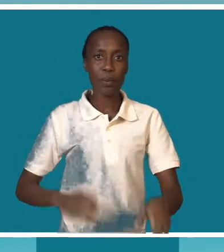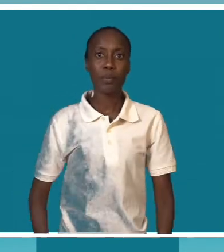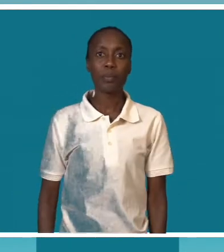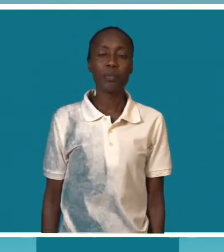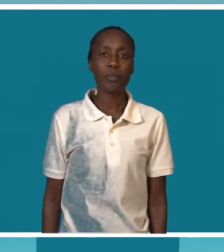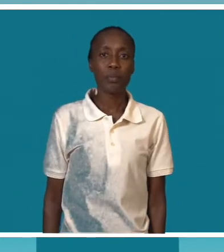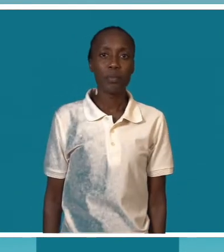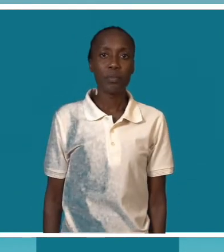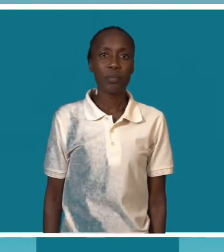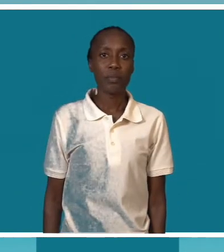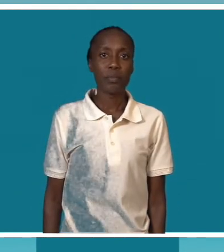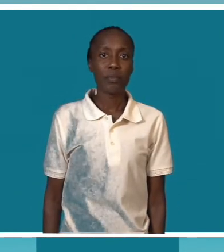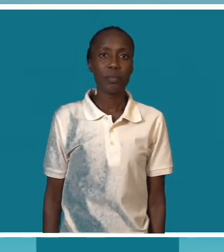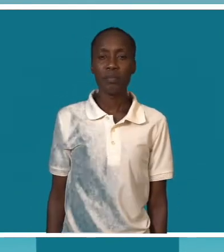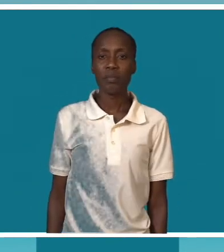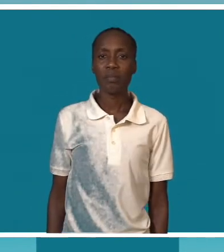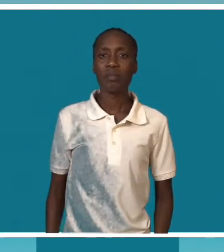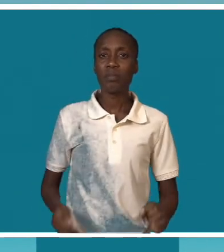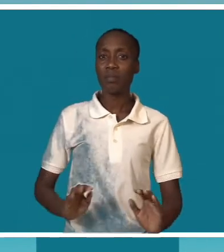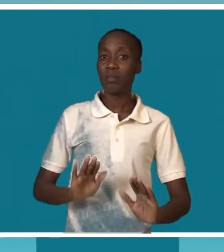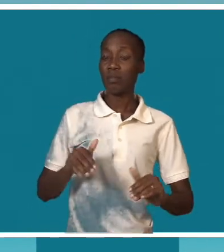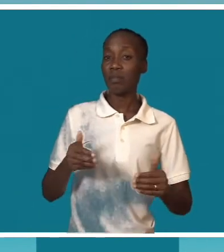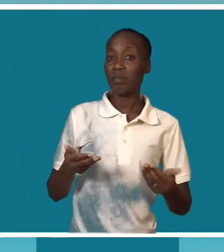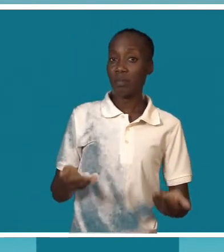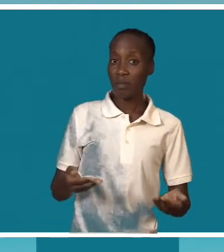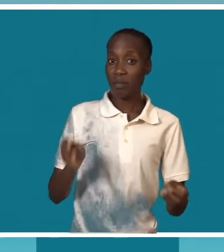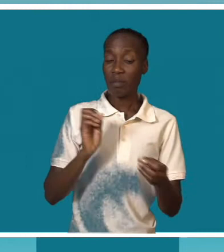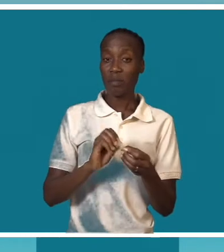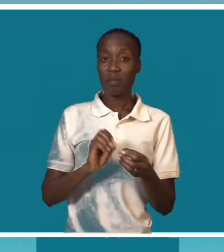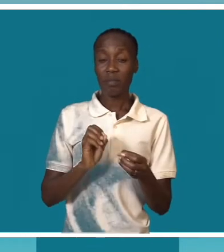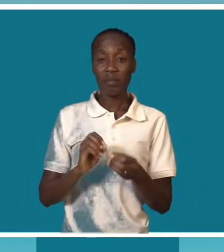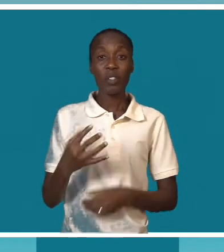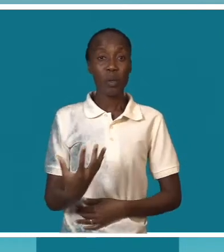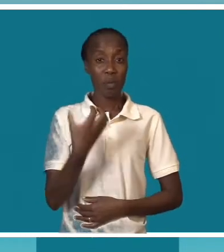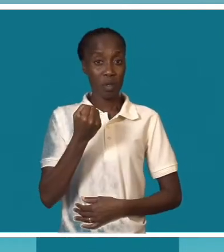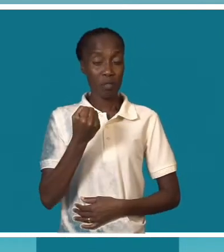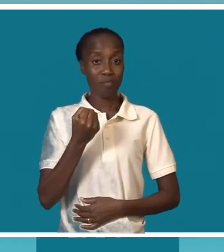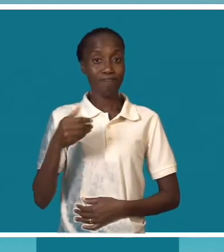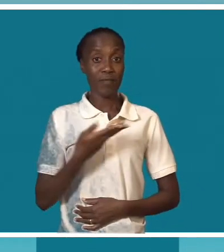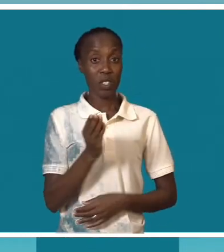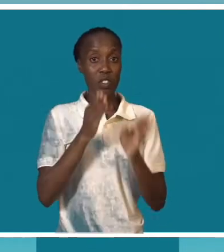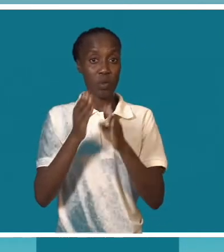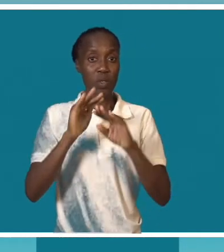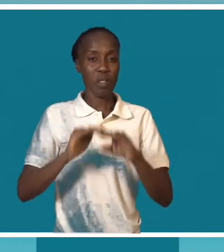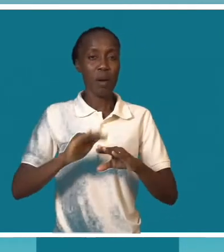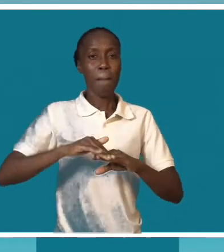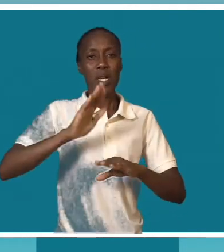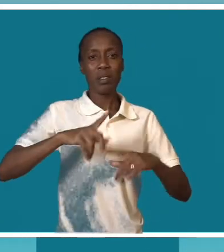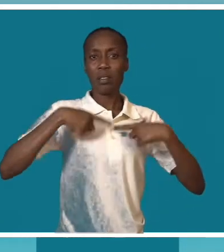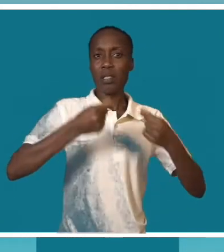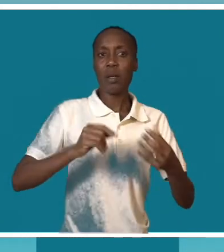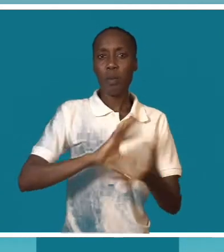que possam facilitar a sua comunicação. Este workshop é uma mais-valia e